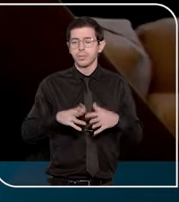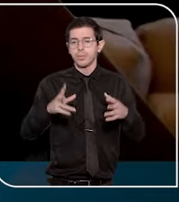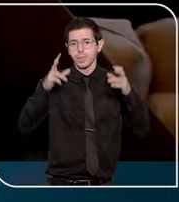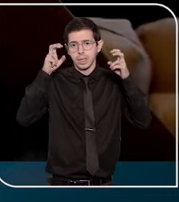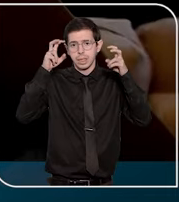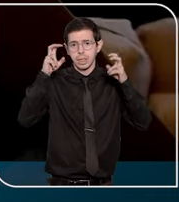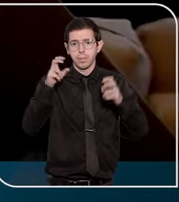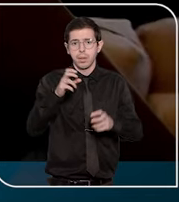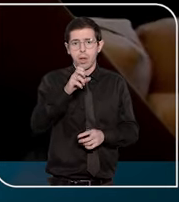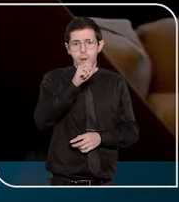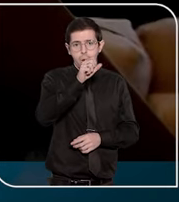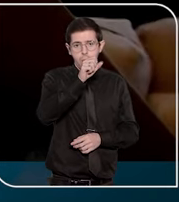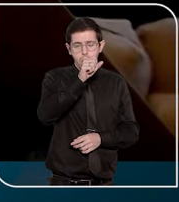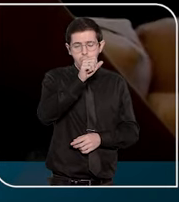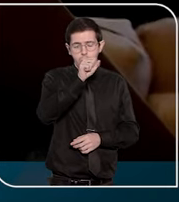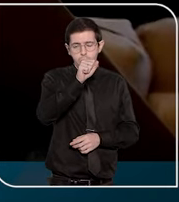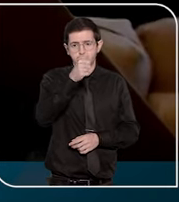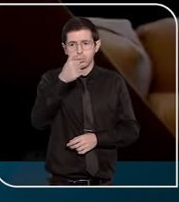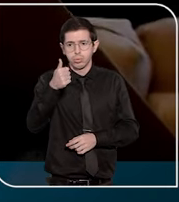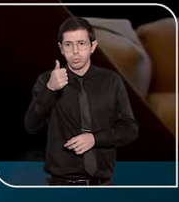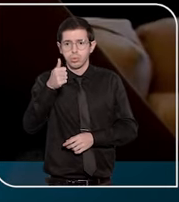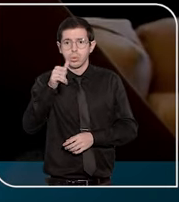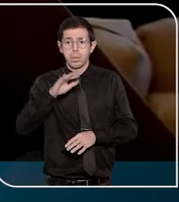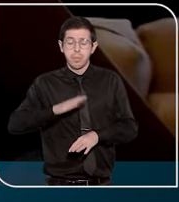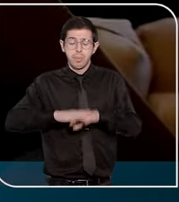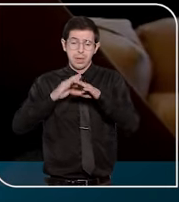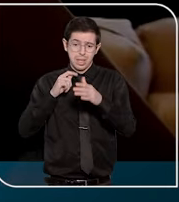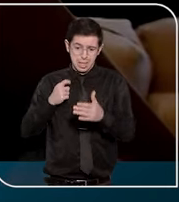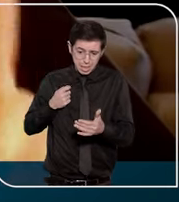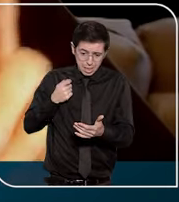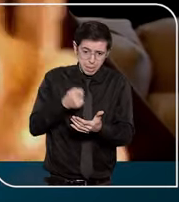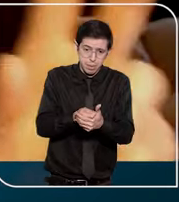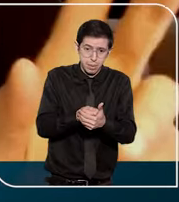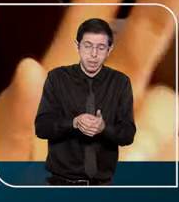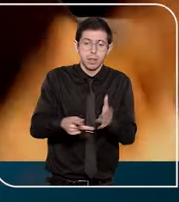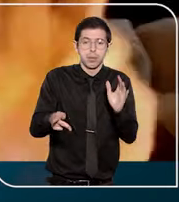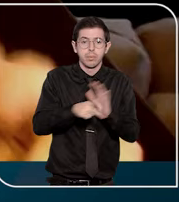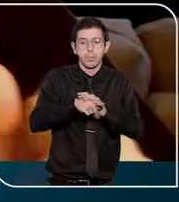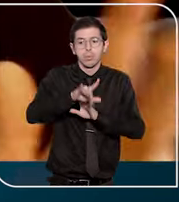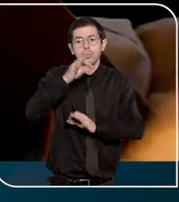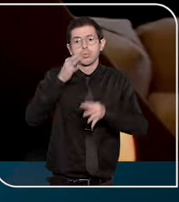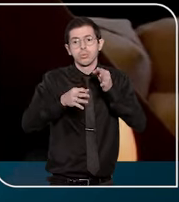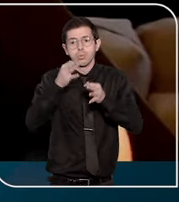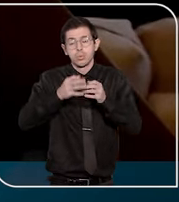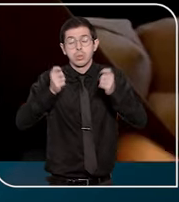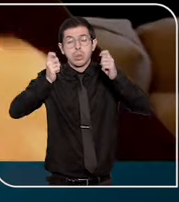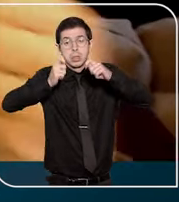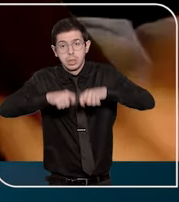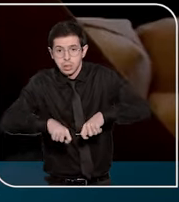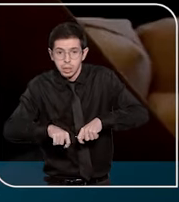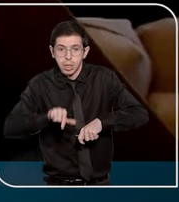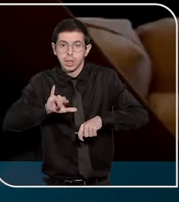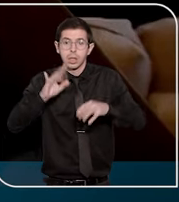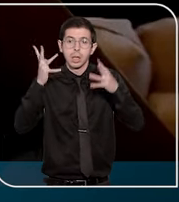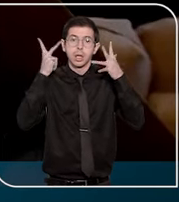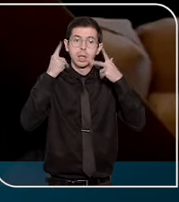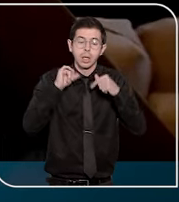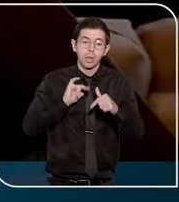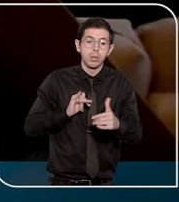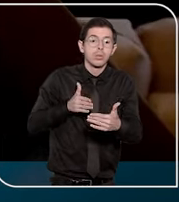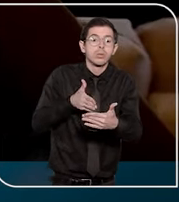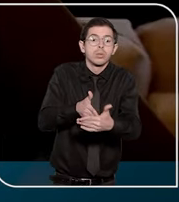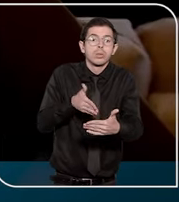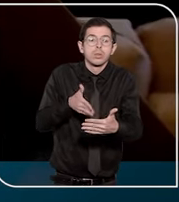o que mais é aplicado nesse juízo de viabilidade, de adstrição,